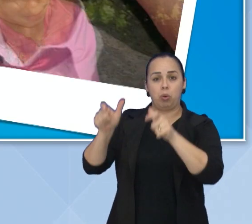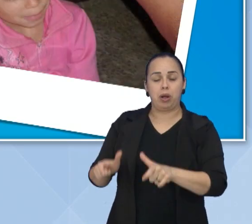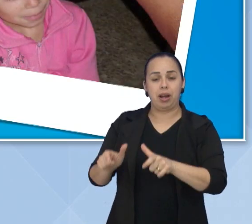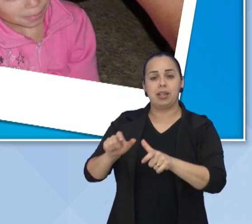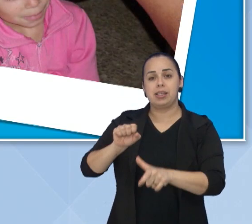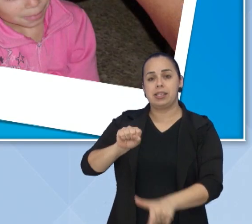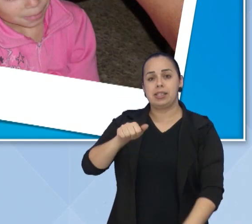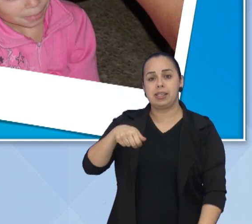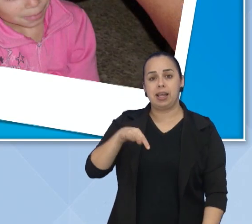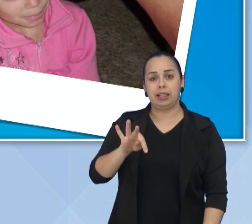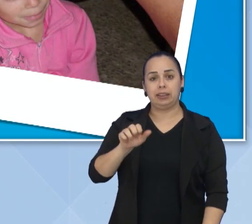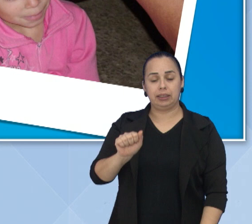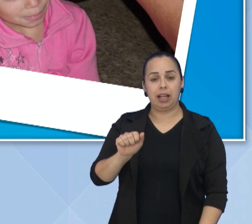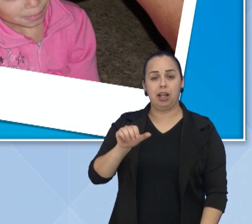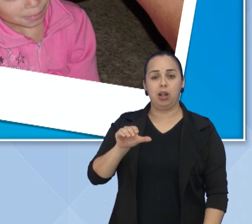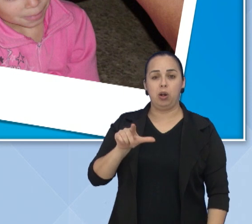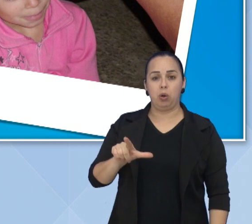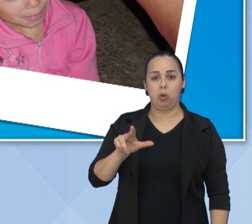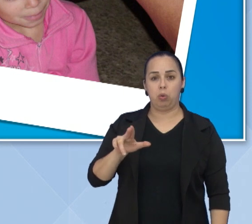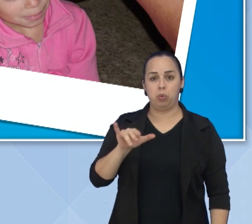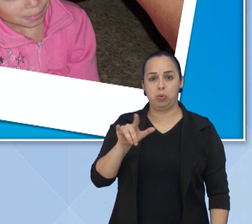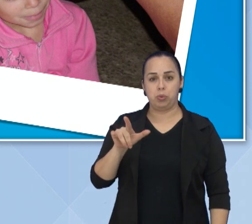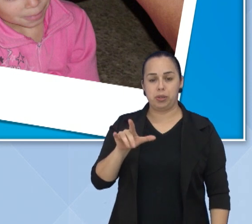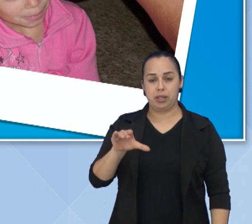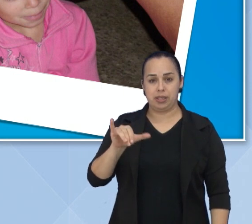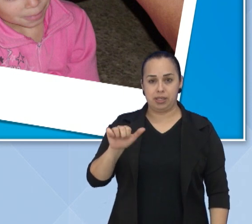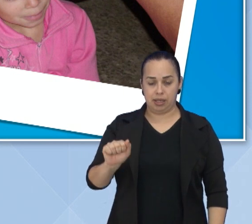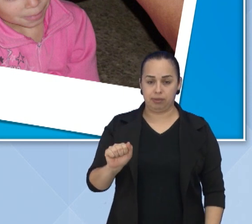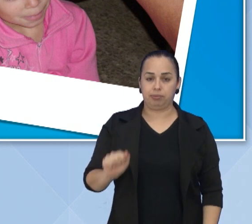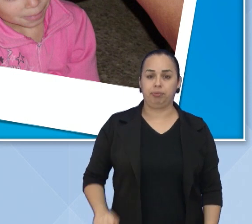1B, de João dos Santos Ferreira.